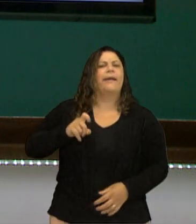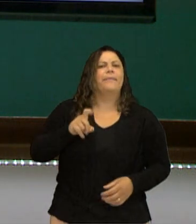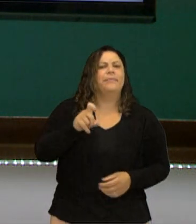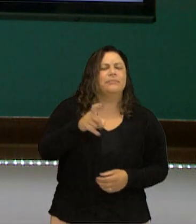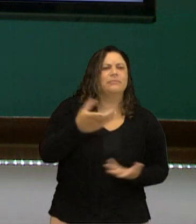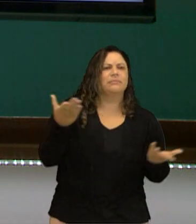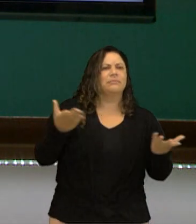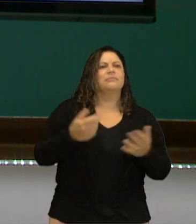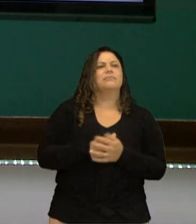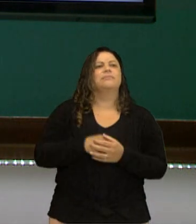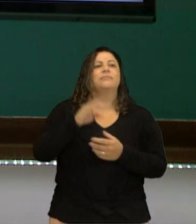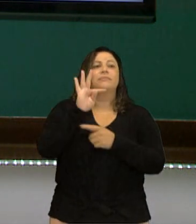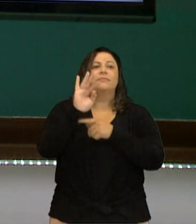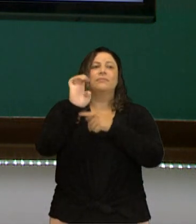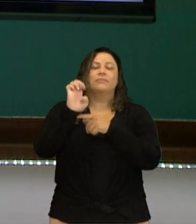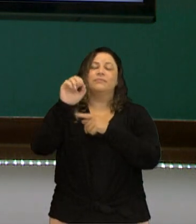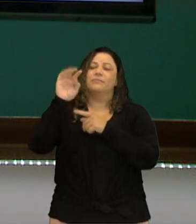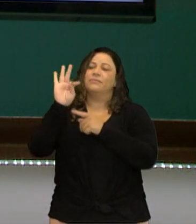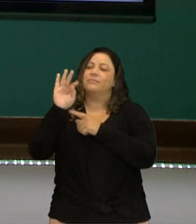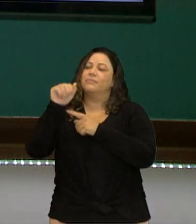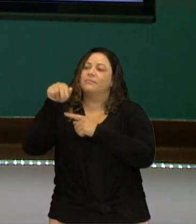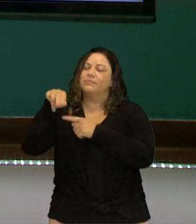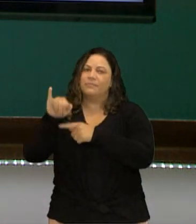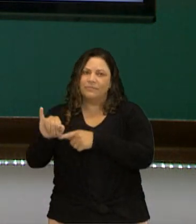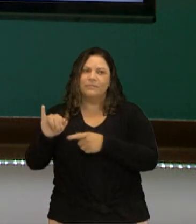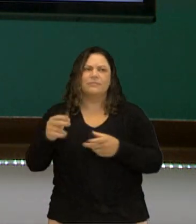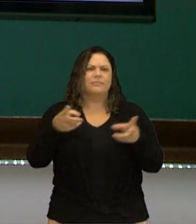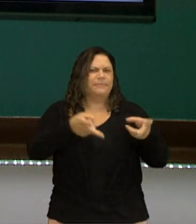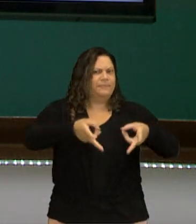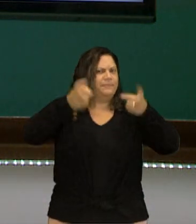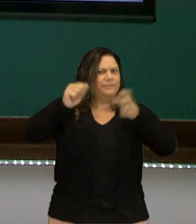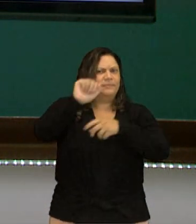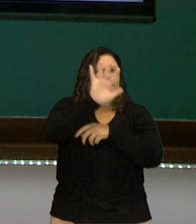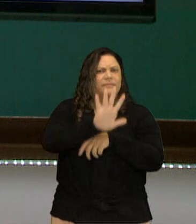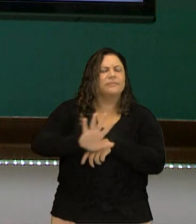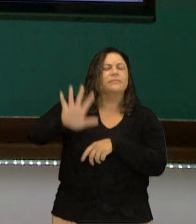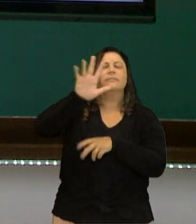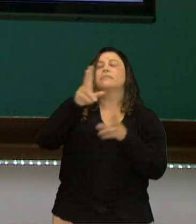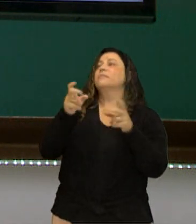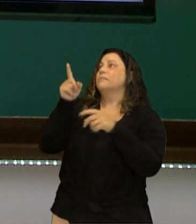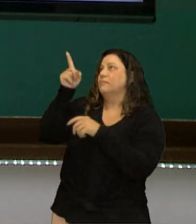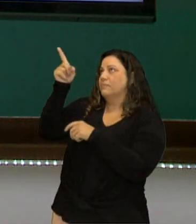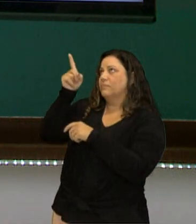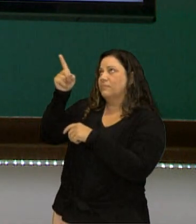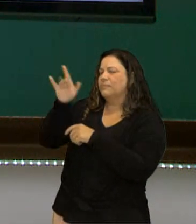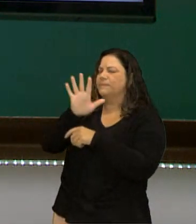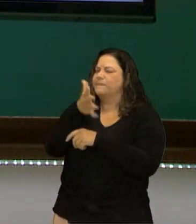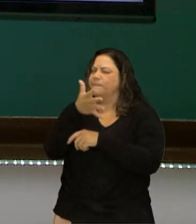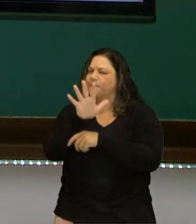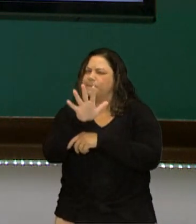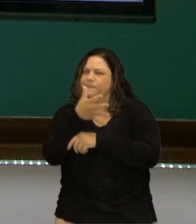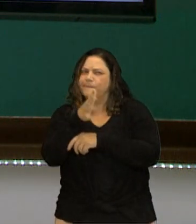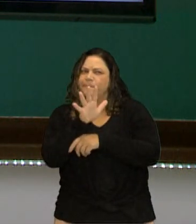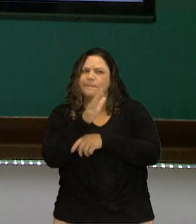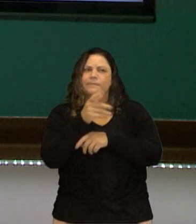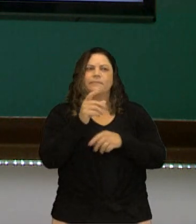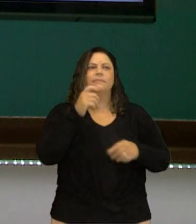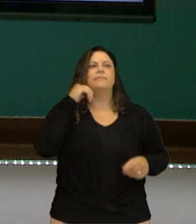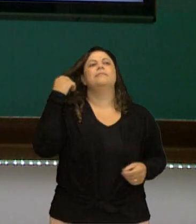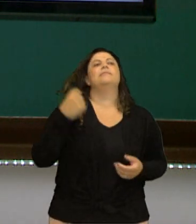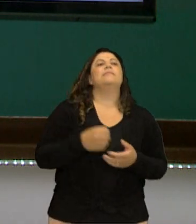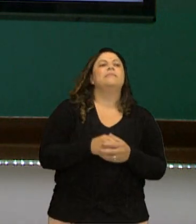Clostridium tetani. Percebam na imagem mais ou menos o formato dela. Então, ela é uma